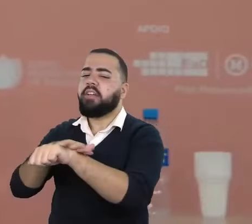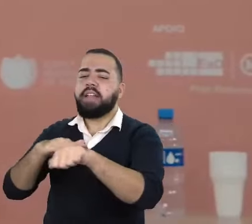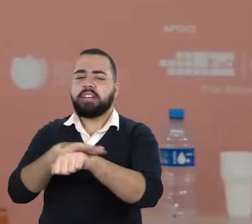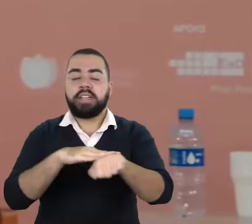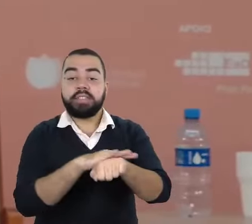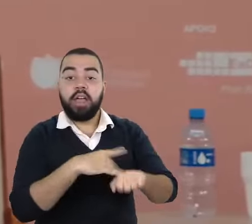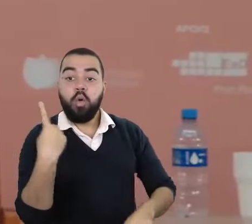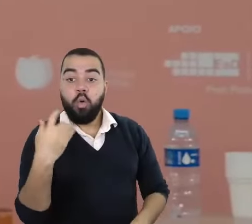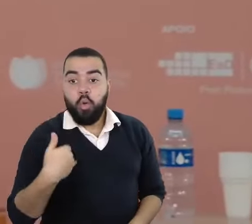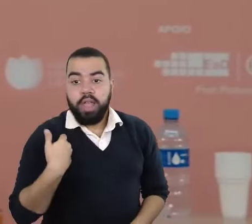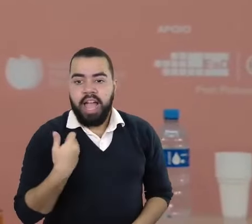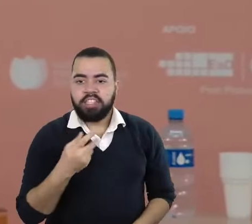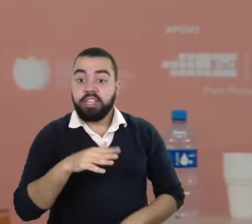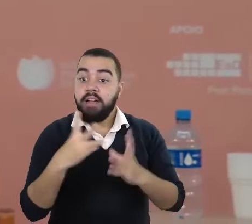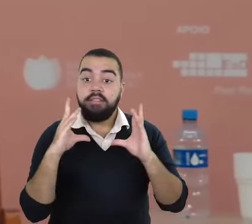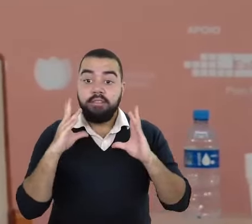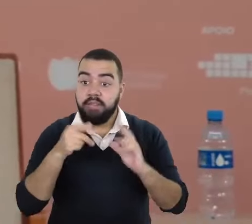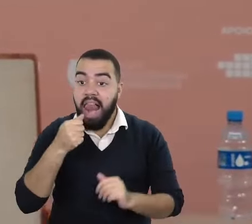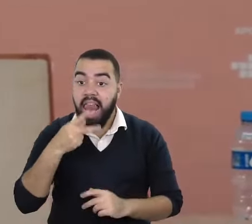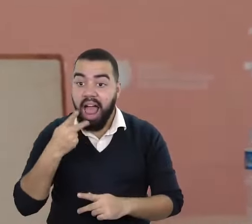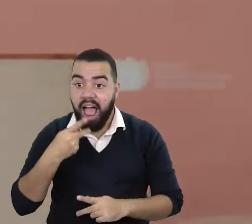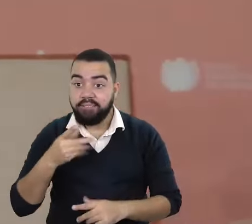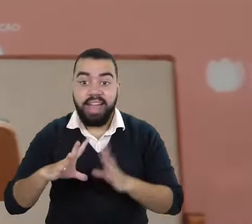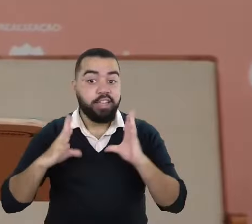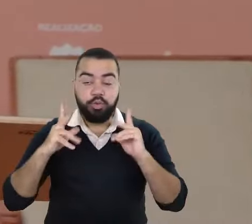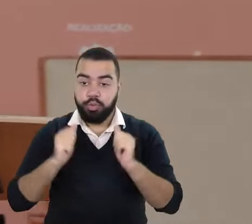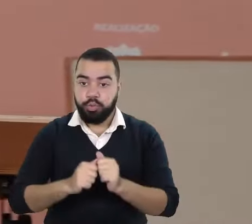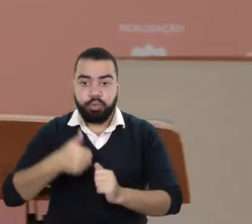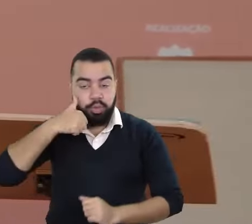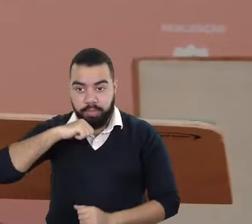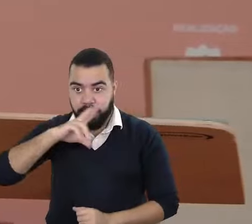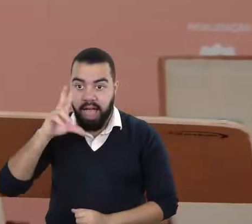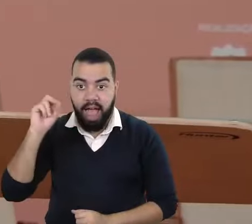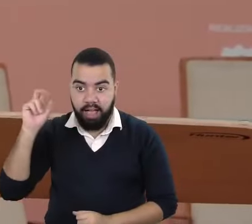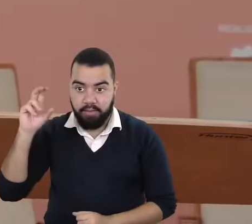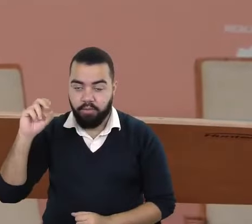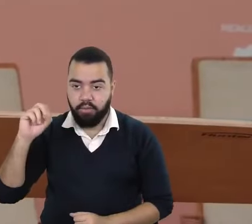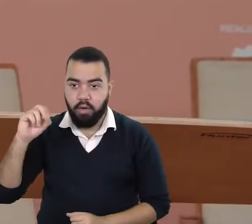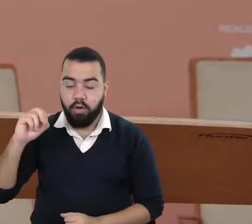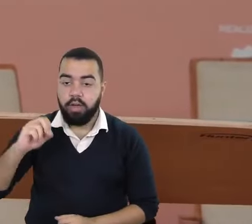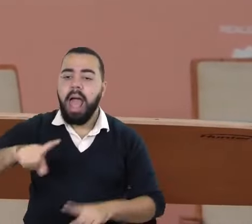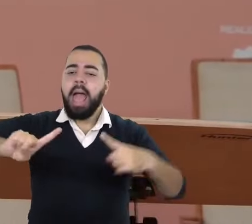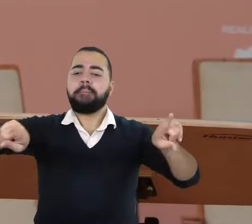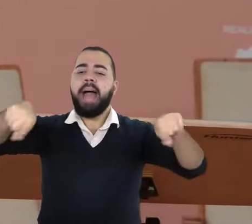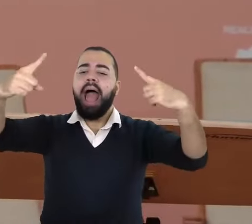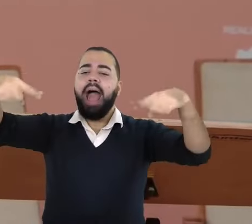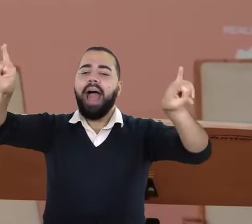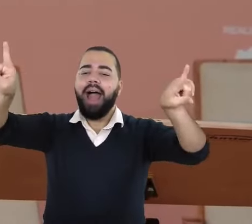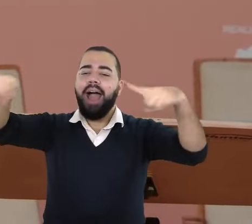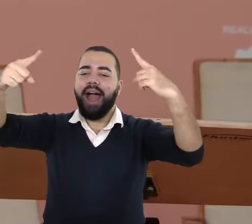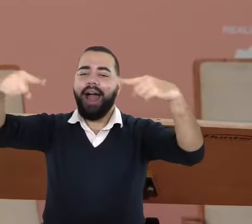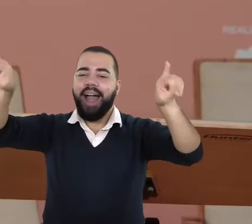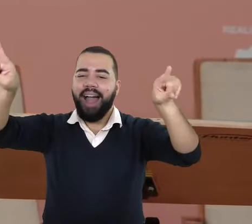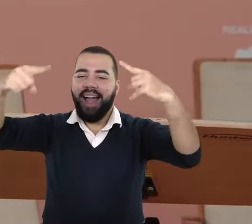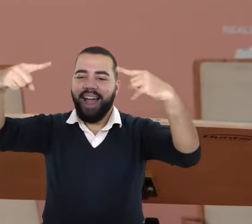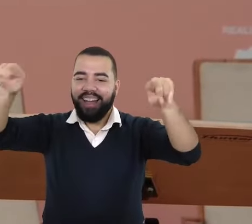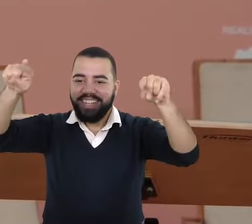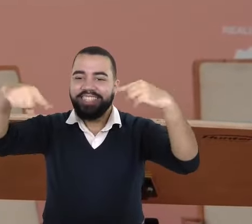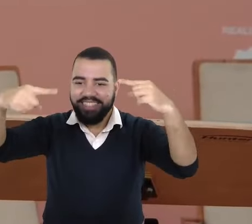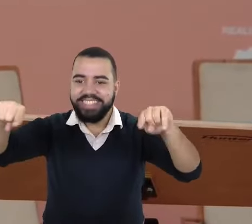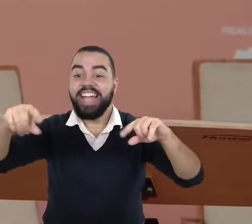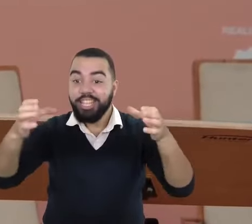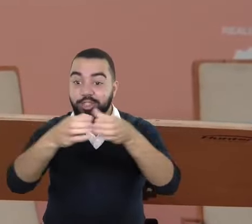de idade, eu já falava tudo. E minha avó é musicista, minha avó é maestrina. Ela é